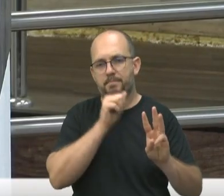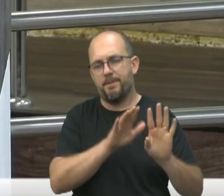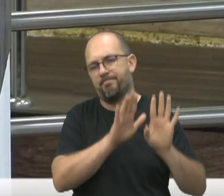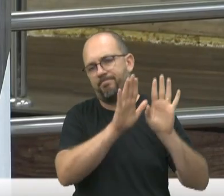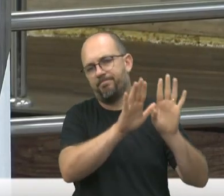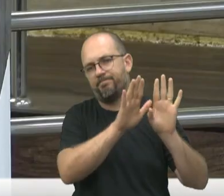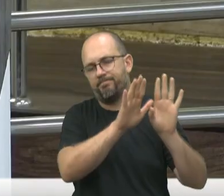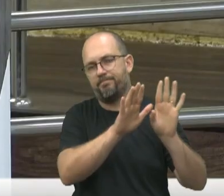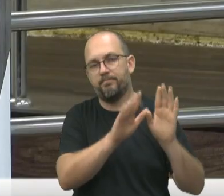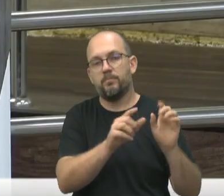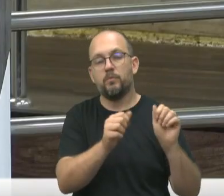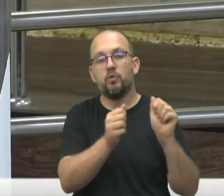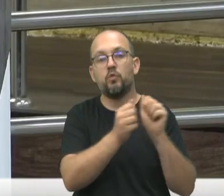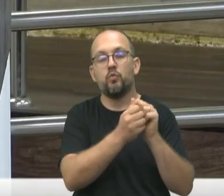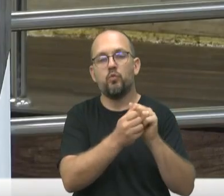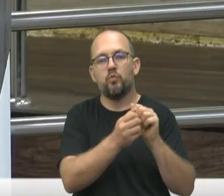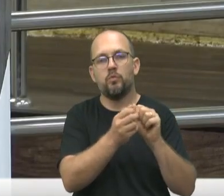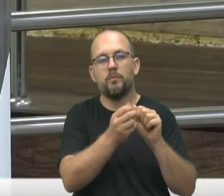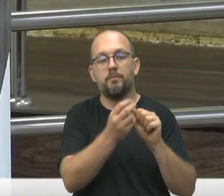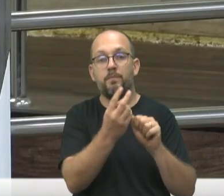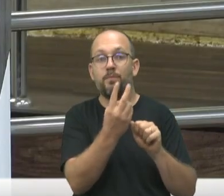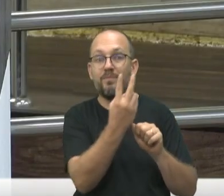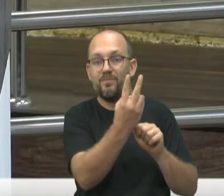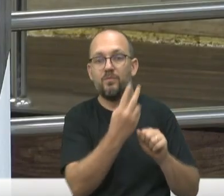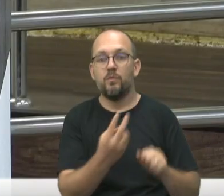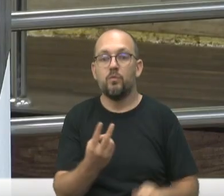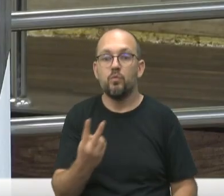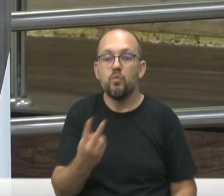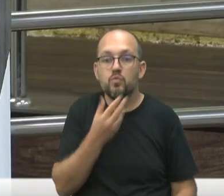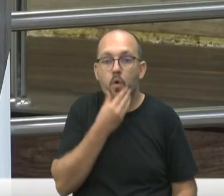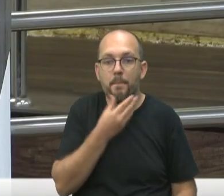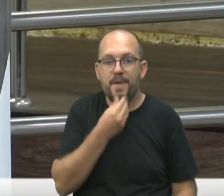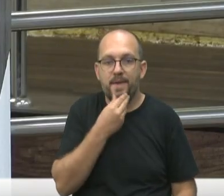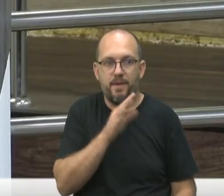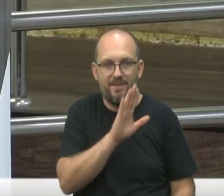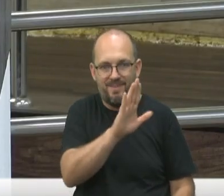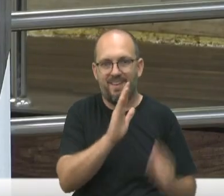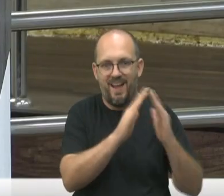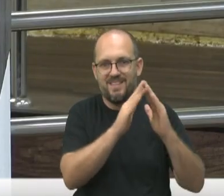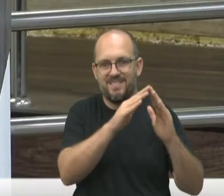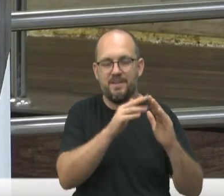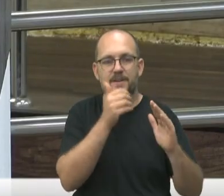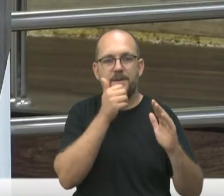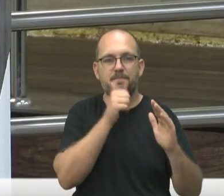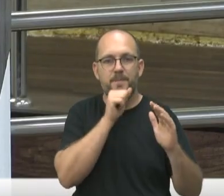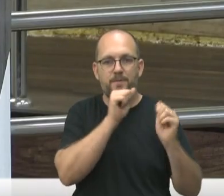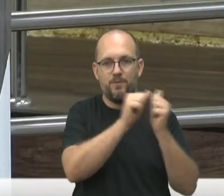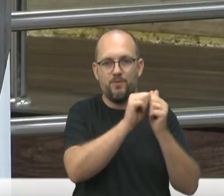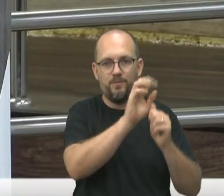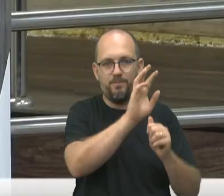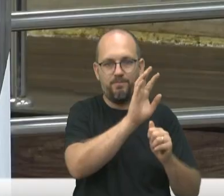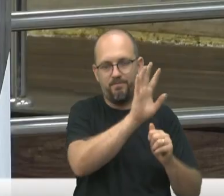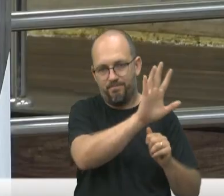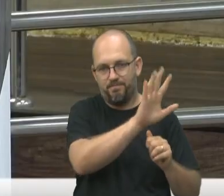de um casal de 2 homens. Muito bem, quando a gente se encontrou, a primeira coisa que